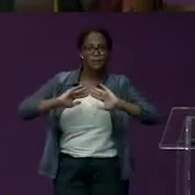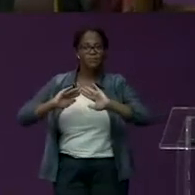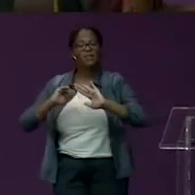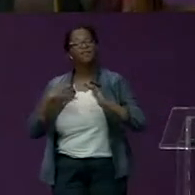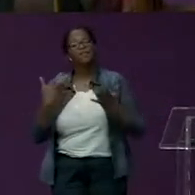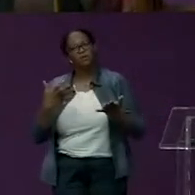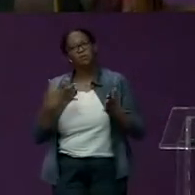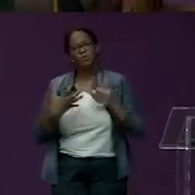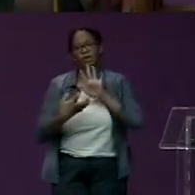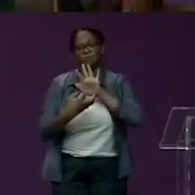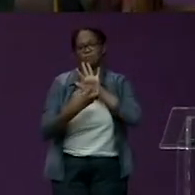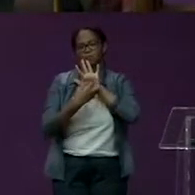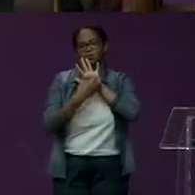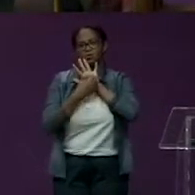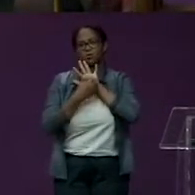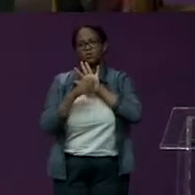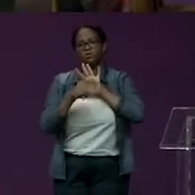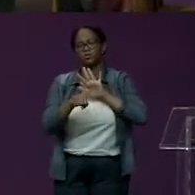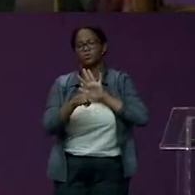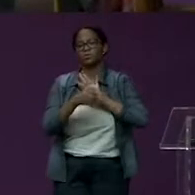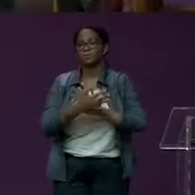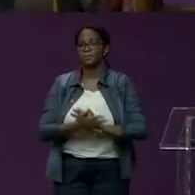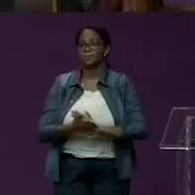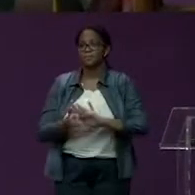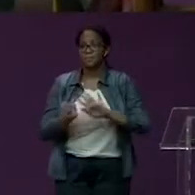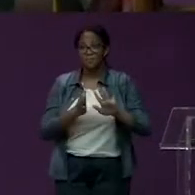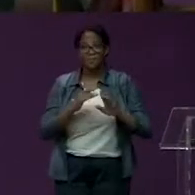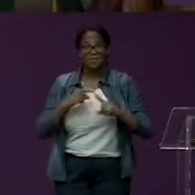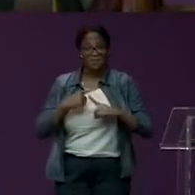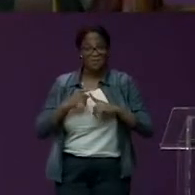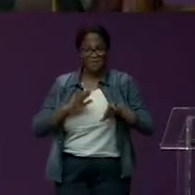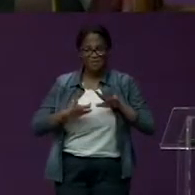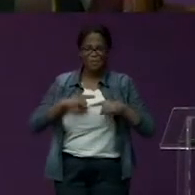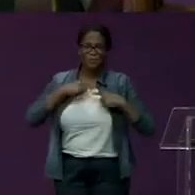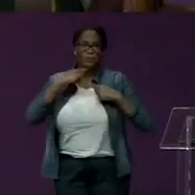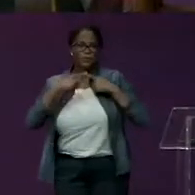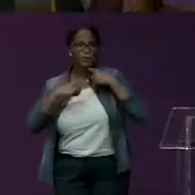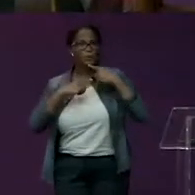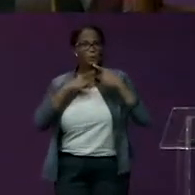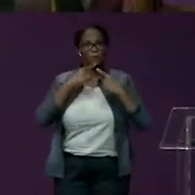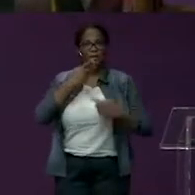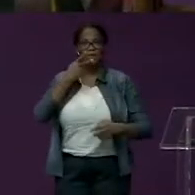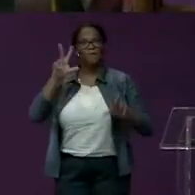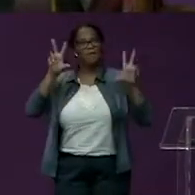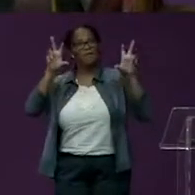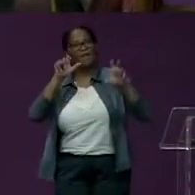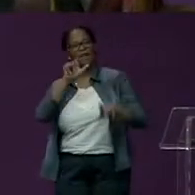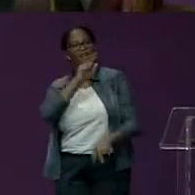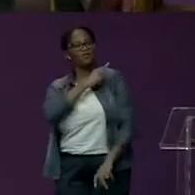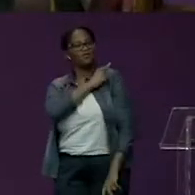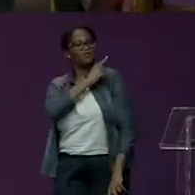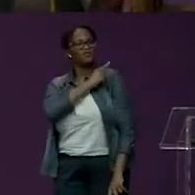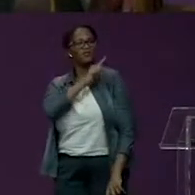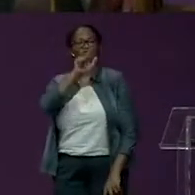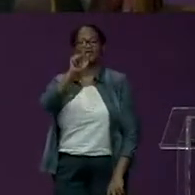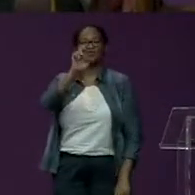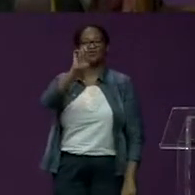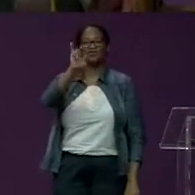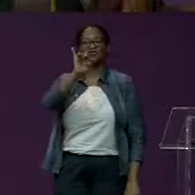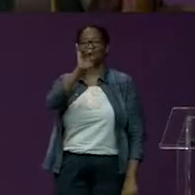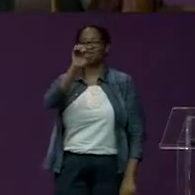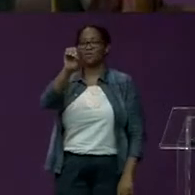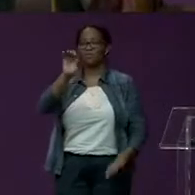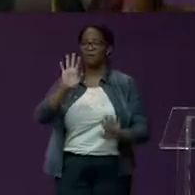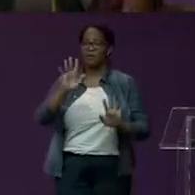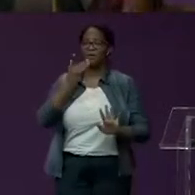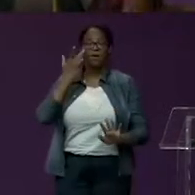queria fazer esse registro, porque a gente sempre fica em dúvida quando fala de gestão, na verdade,